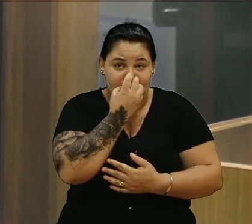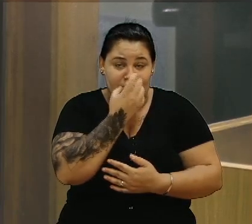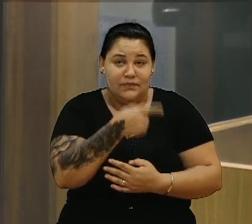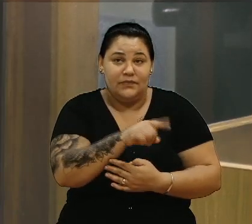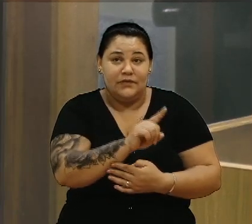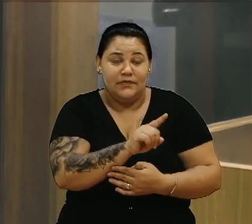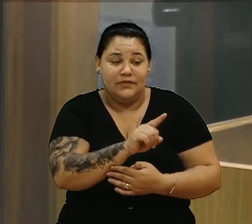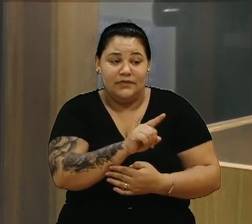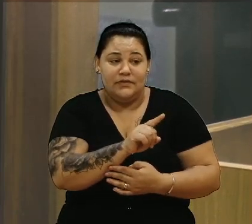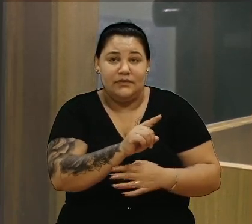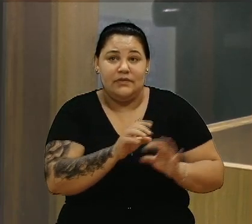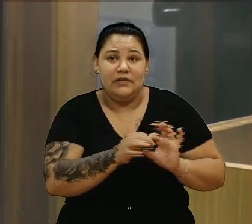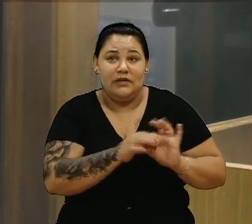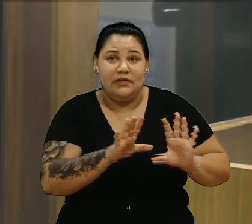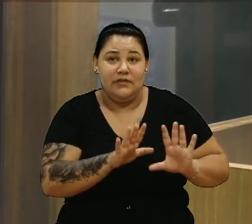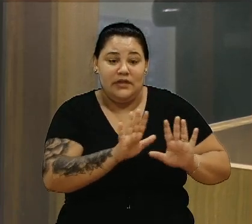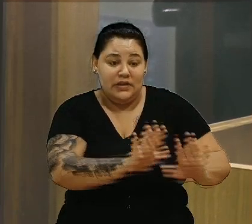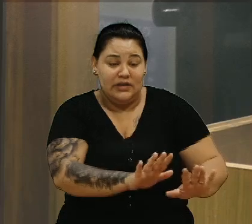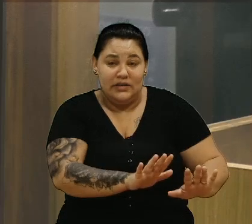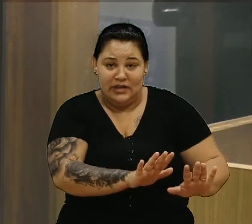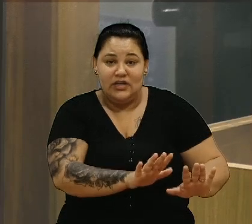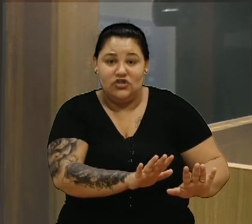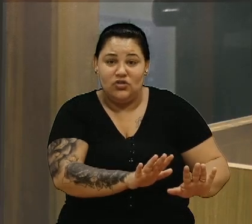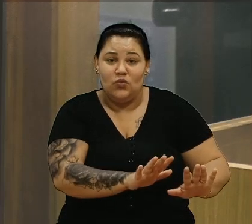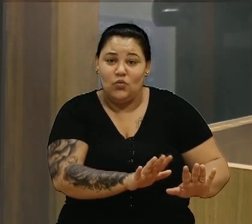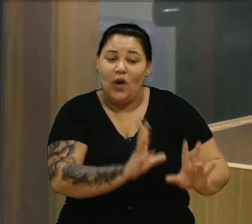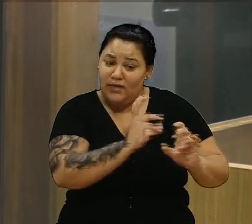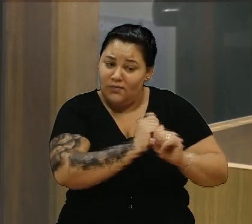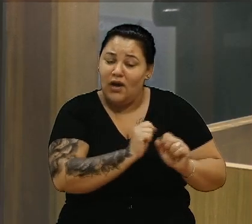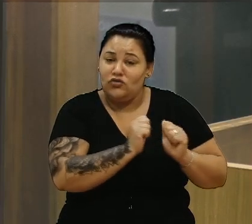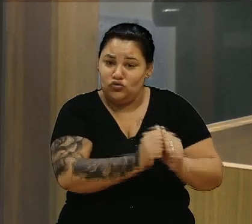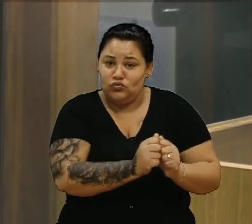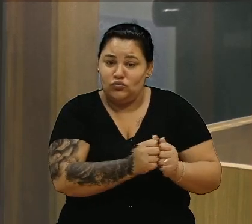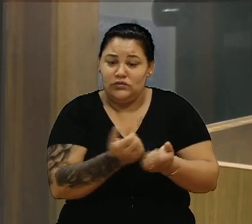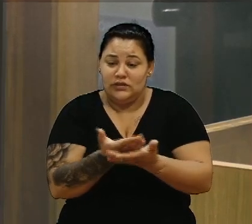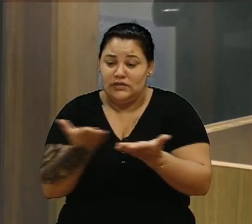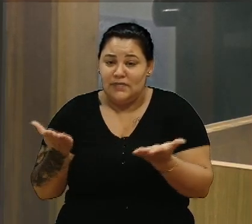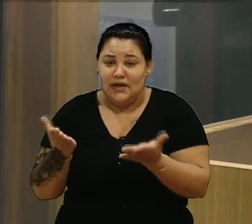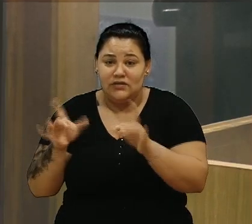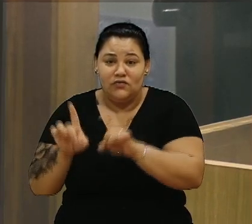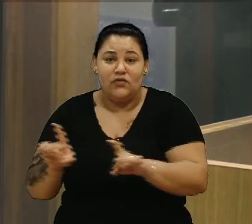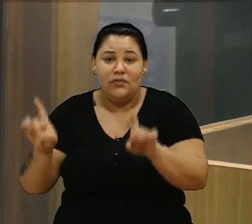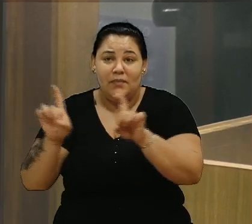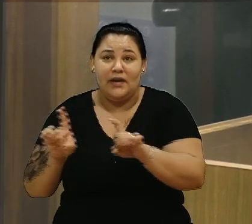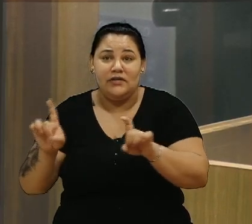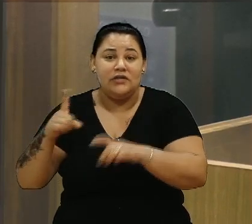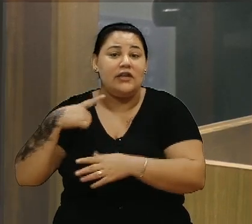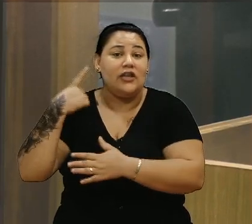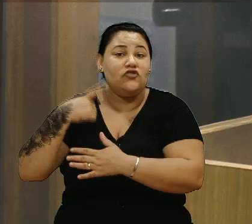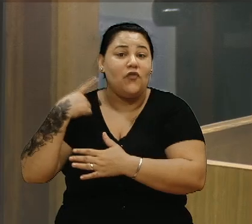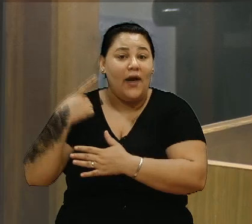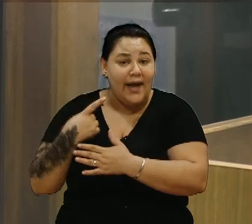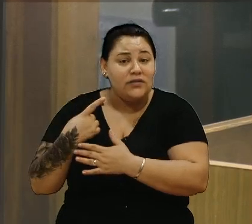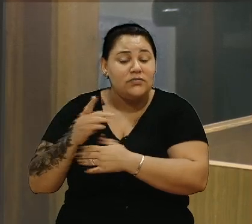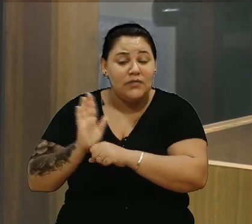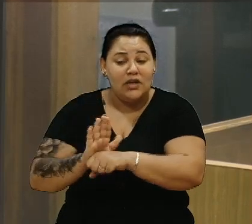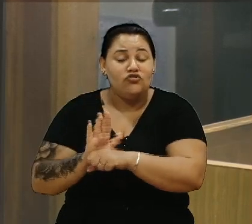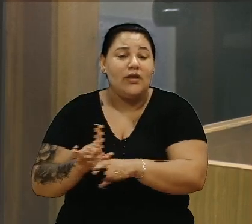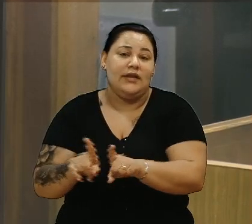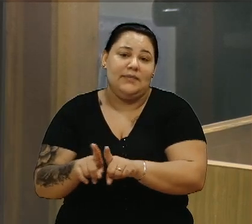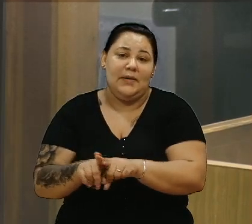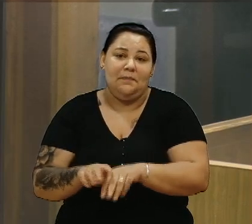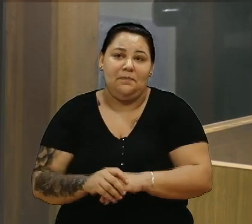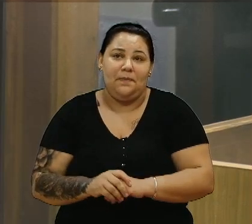muitos colocam até seus animais lá. Espaço de informática para fazer documentos e advogados à disposição desse pessoal.